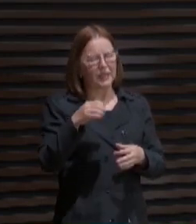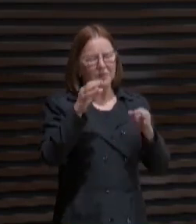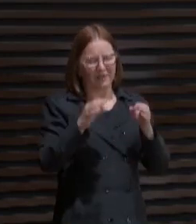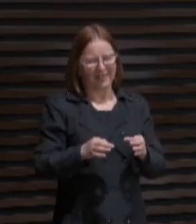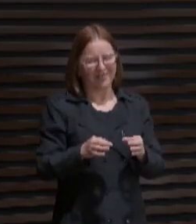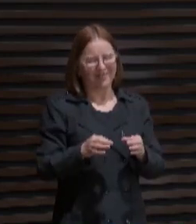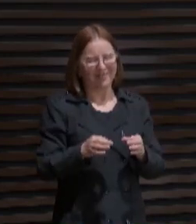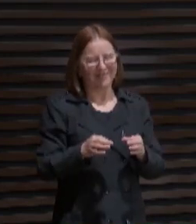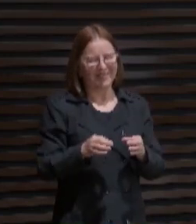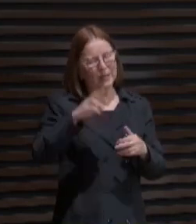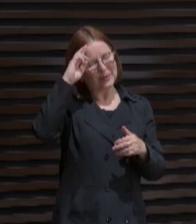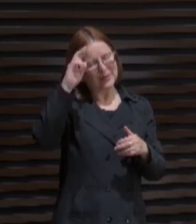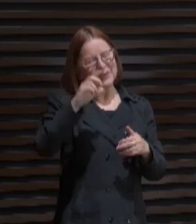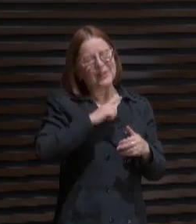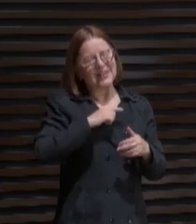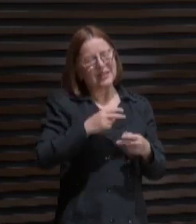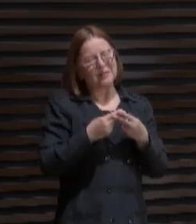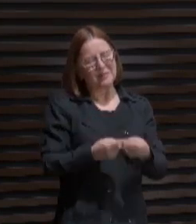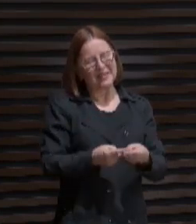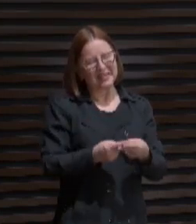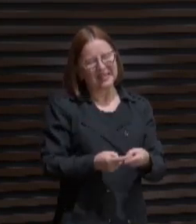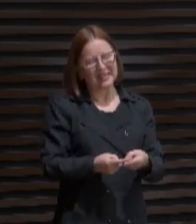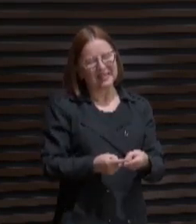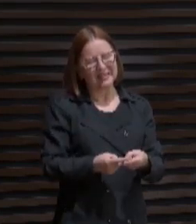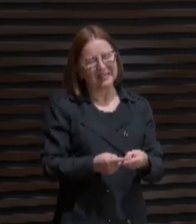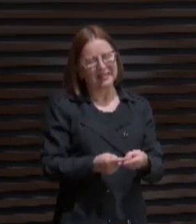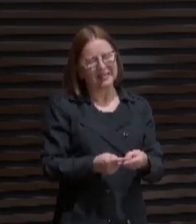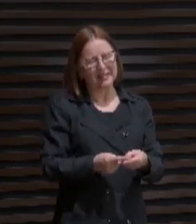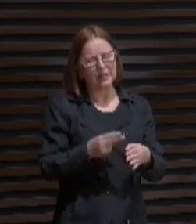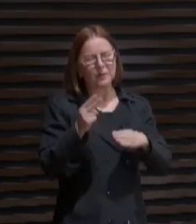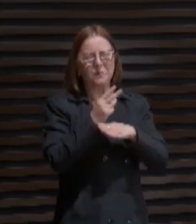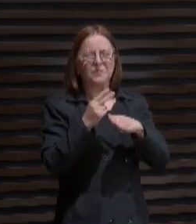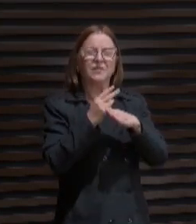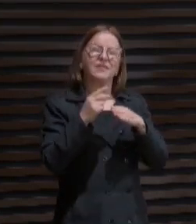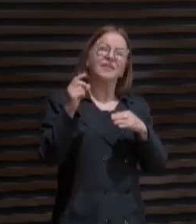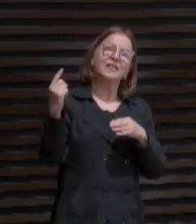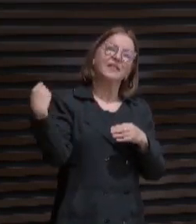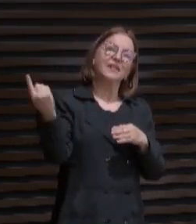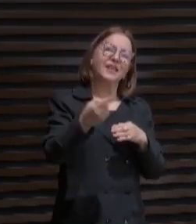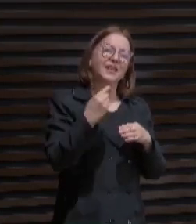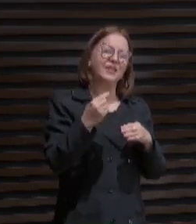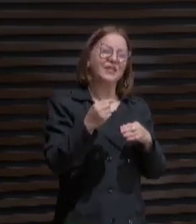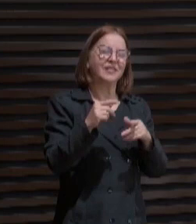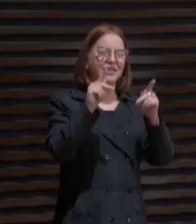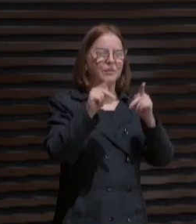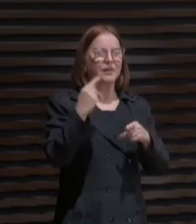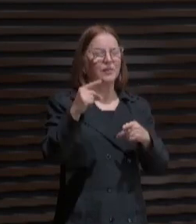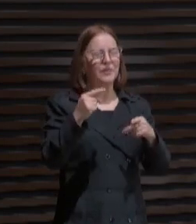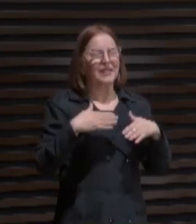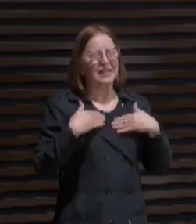Senhor vem, volta-se até nós, se apresenta, Senhor, com a Tua alegria,